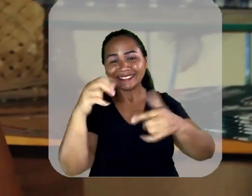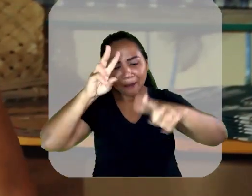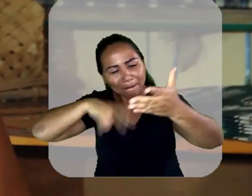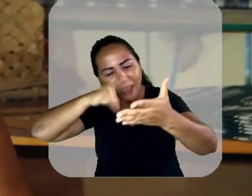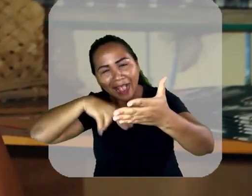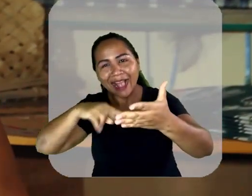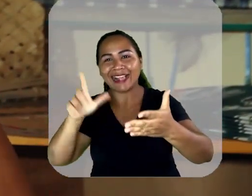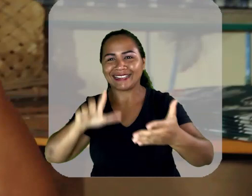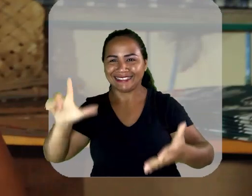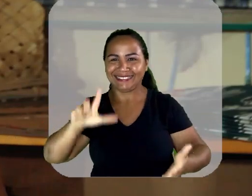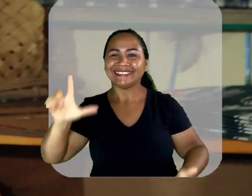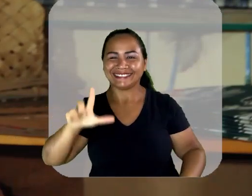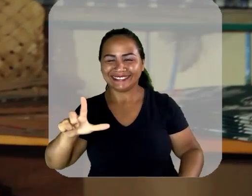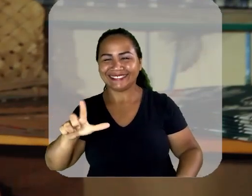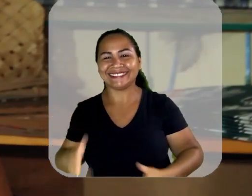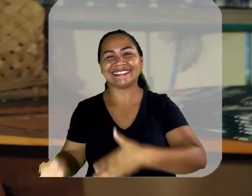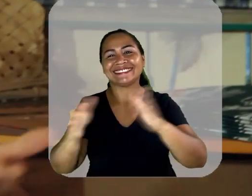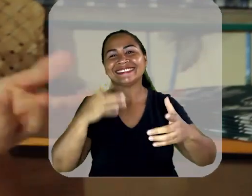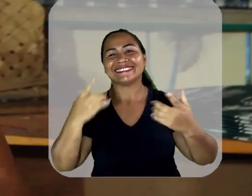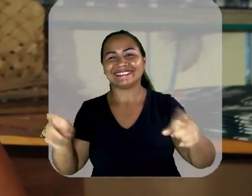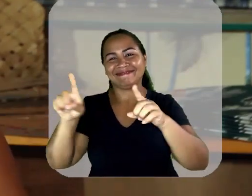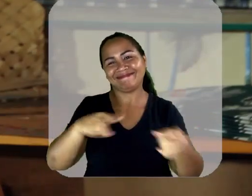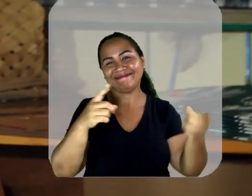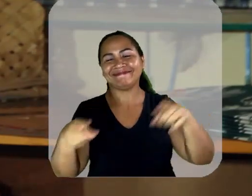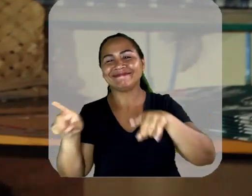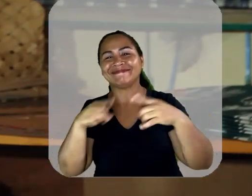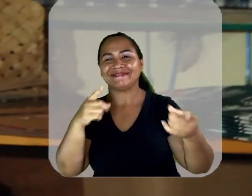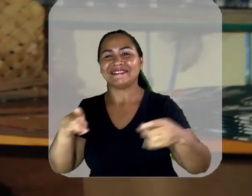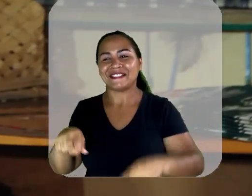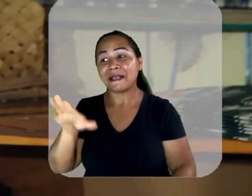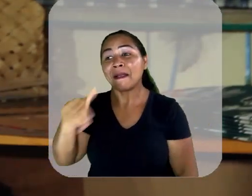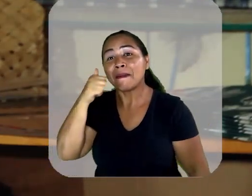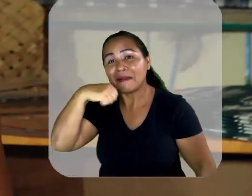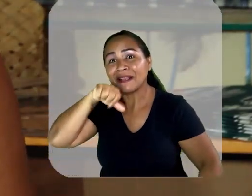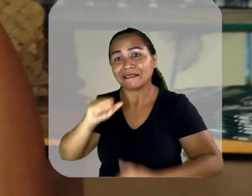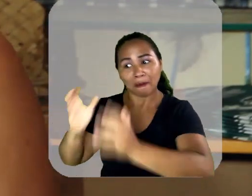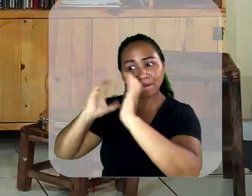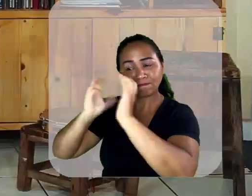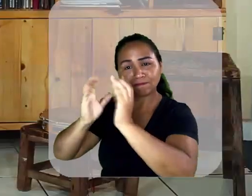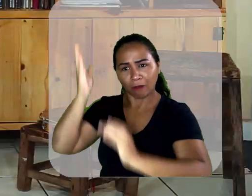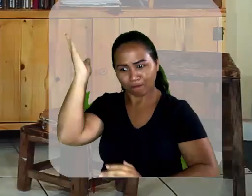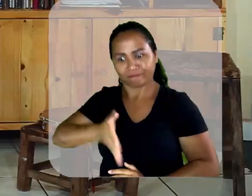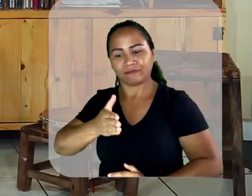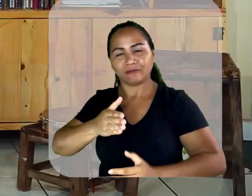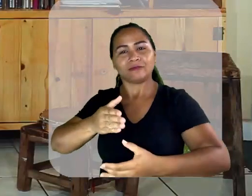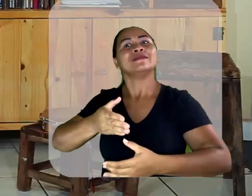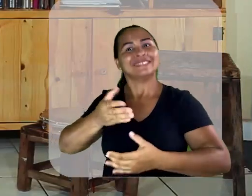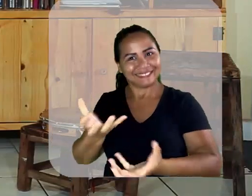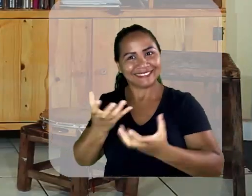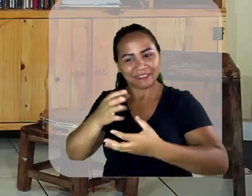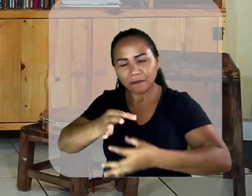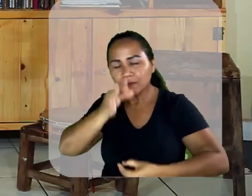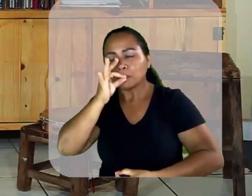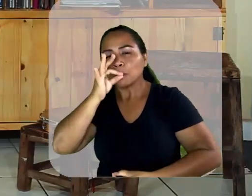Quer ver esse coco, Maria, faz a cocada que é pra moda a gente comer. Quer ver esse coco, Maria, tira o